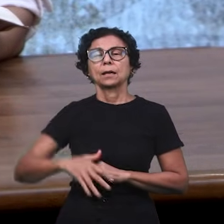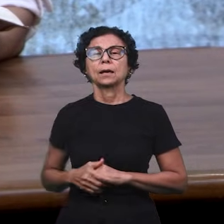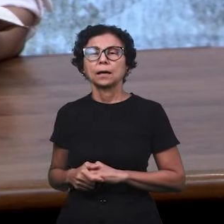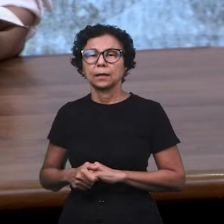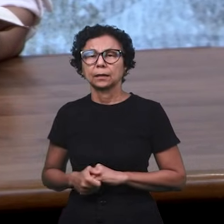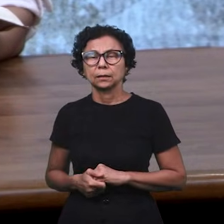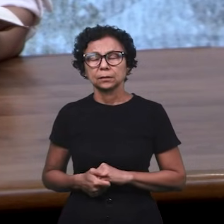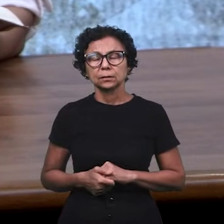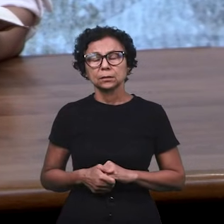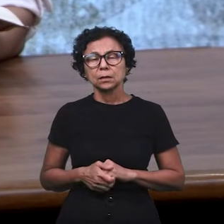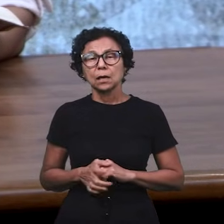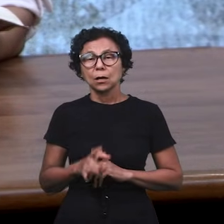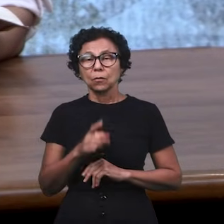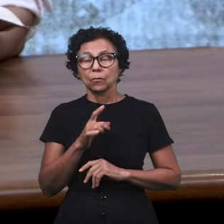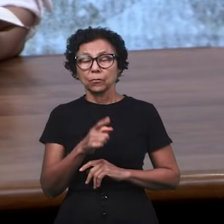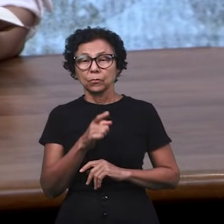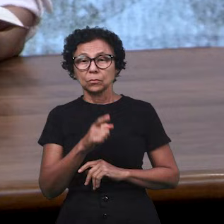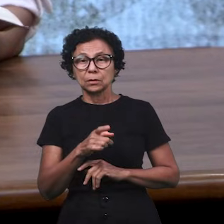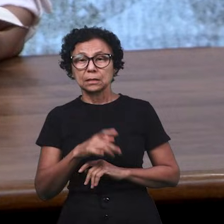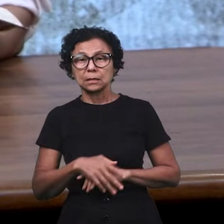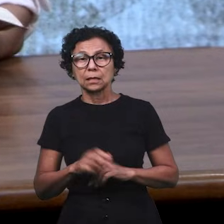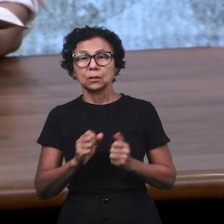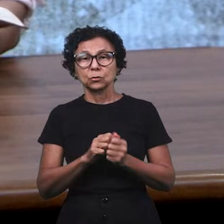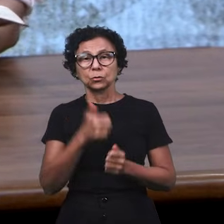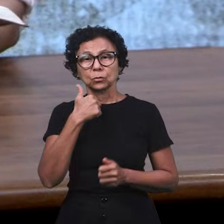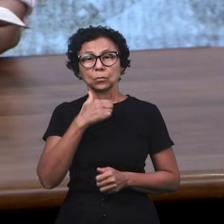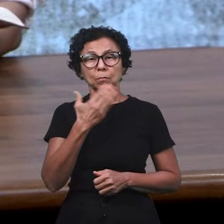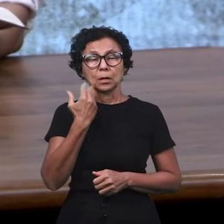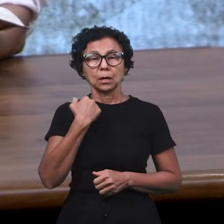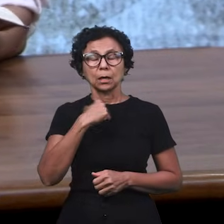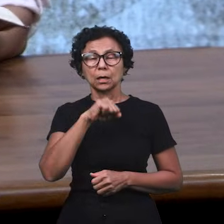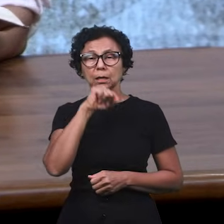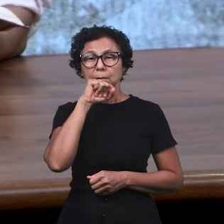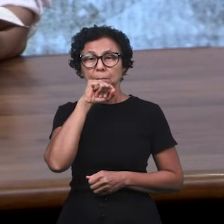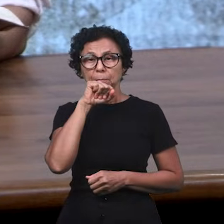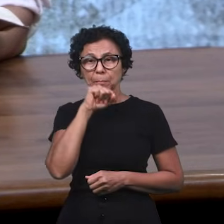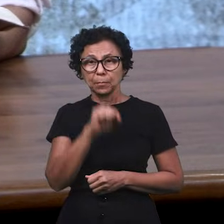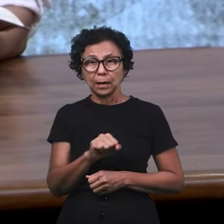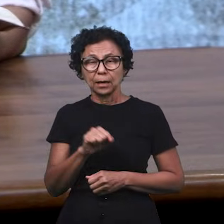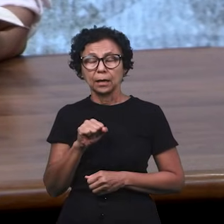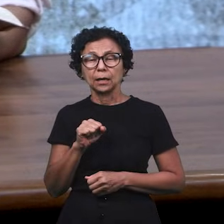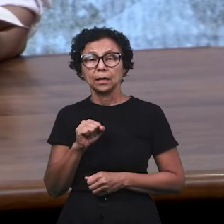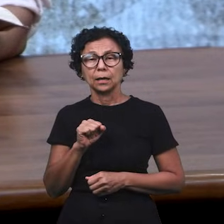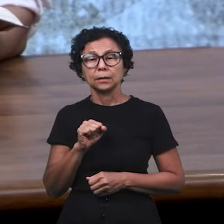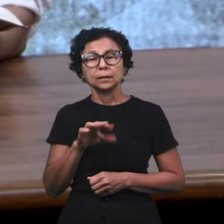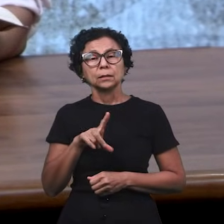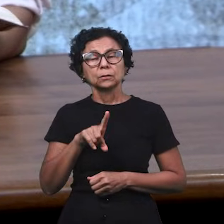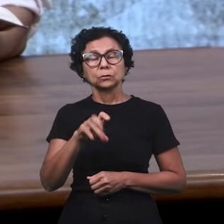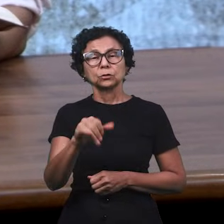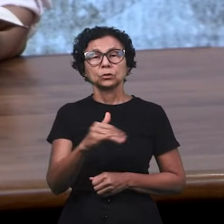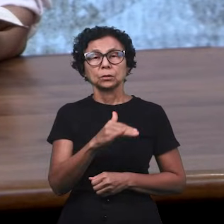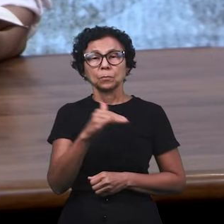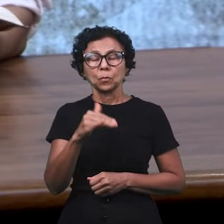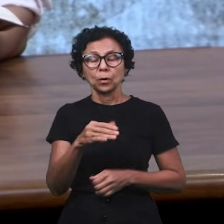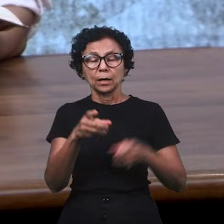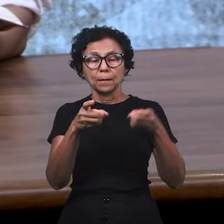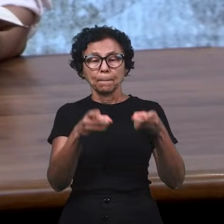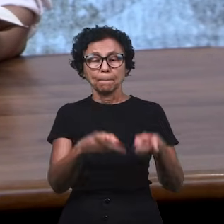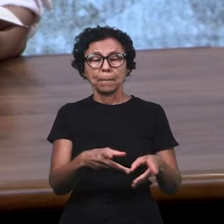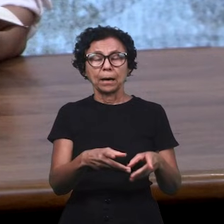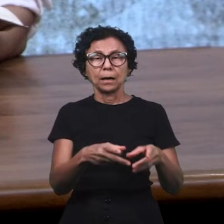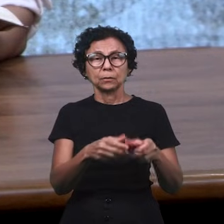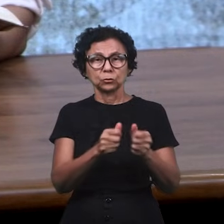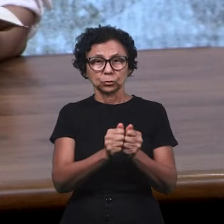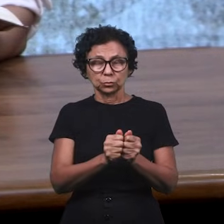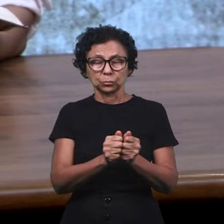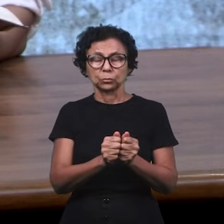serás recolhida ao teu sepulcro em paz, e os teus olhos não verão todo este mal que